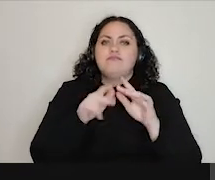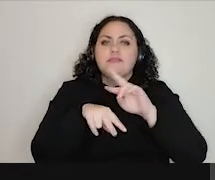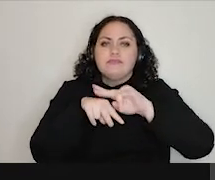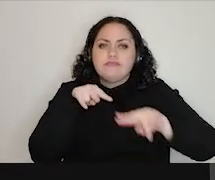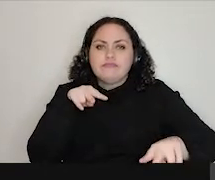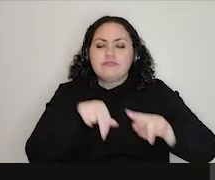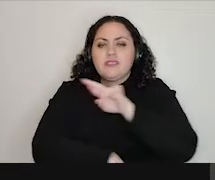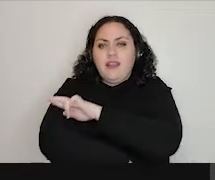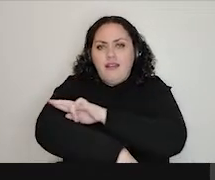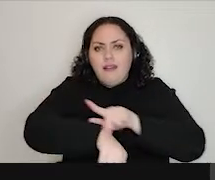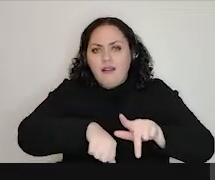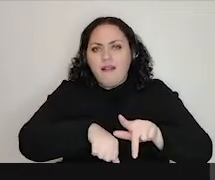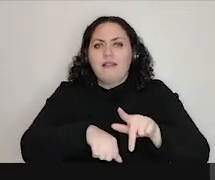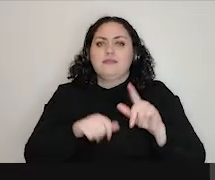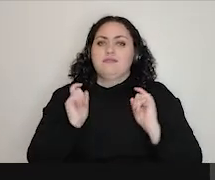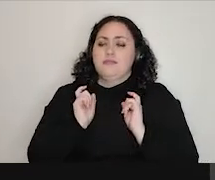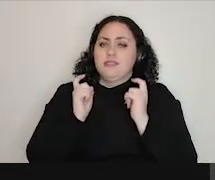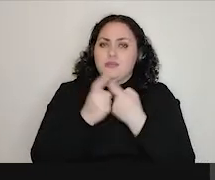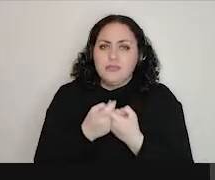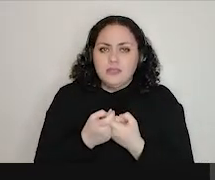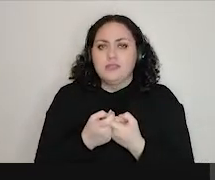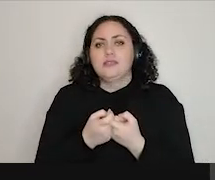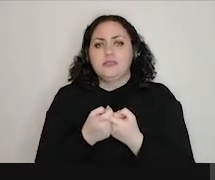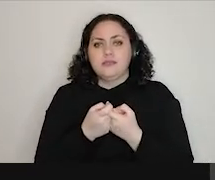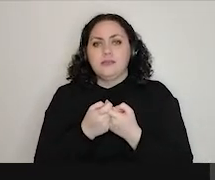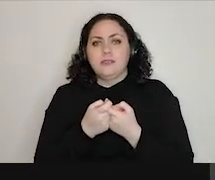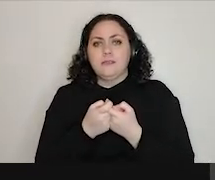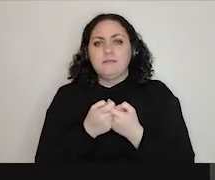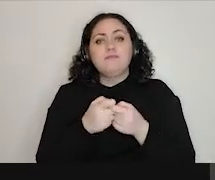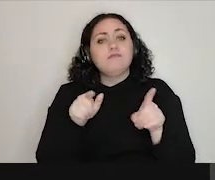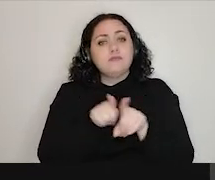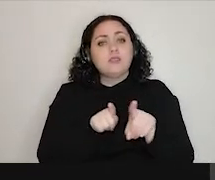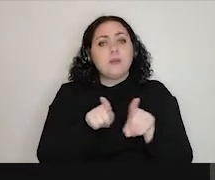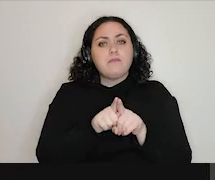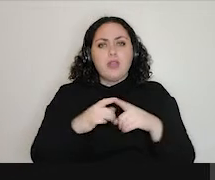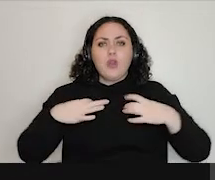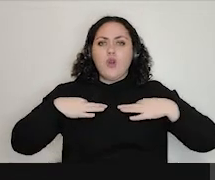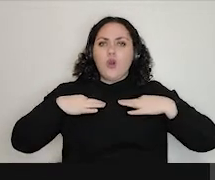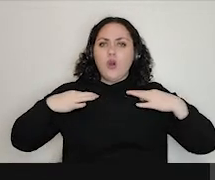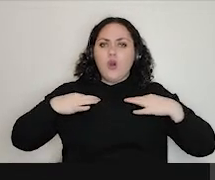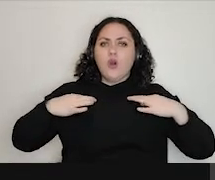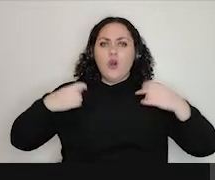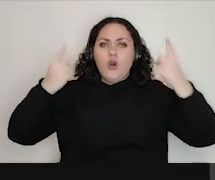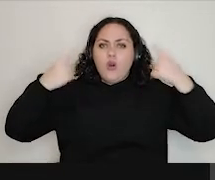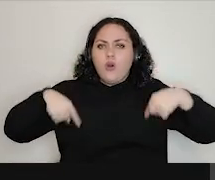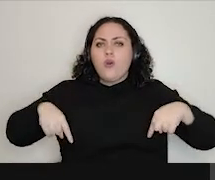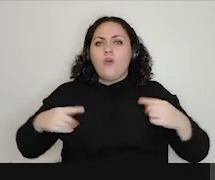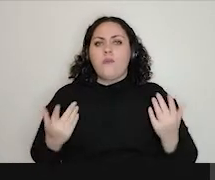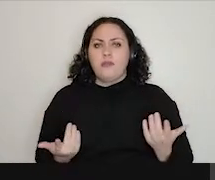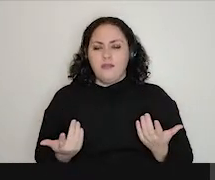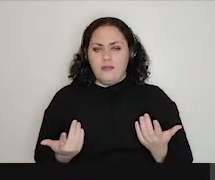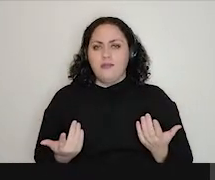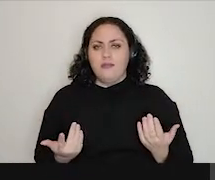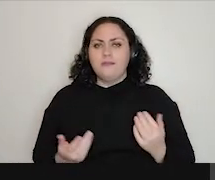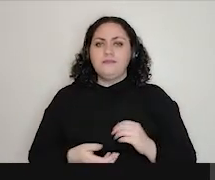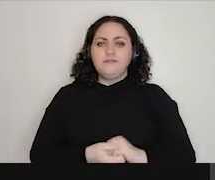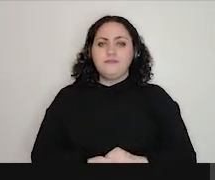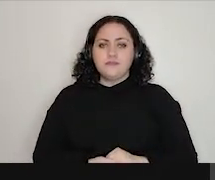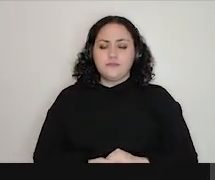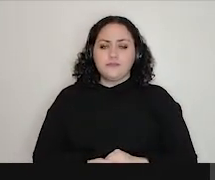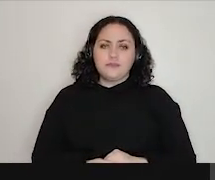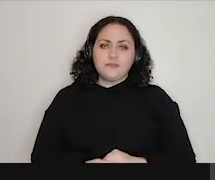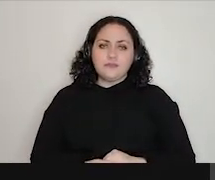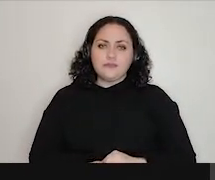existem, de gênero, de raça, de orientação sexual e até mesmo, né, de jeitos de